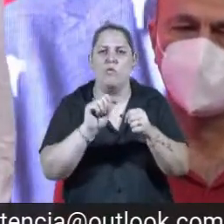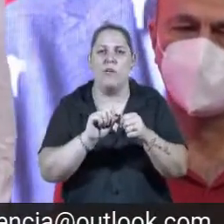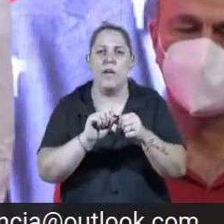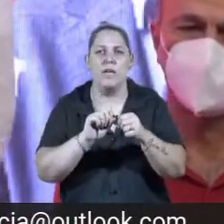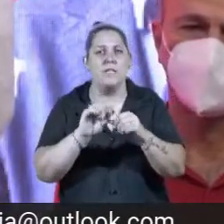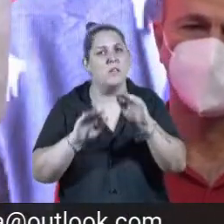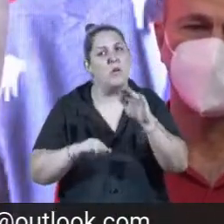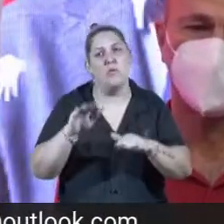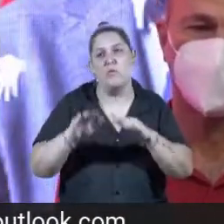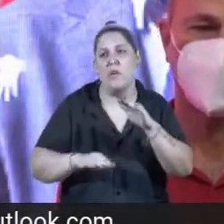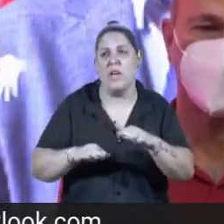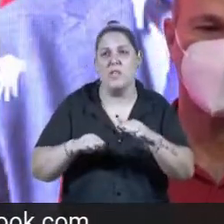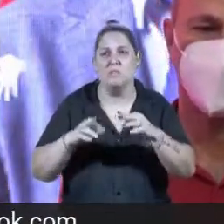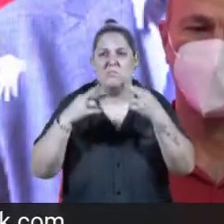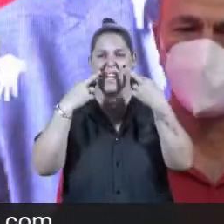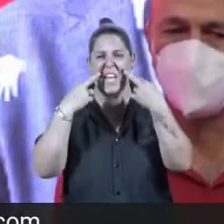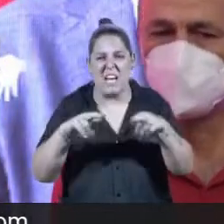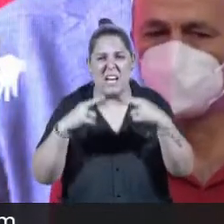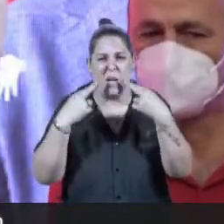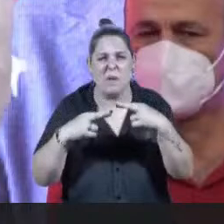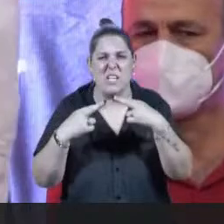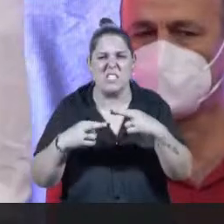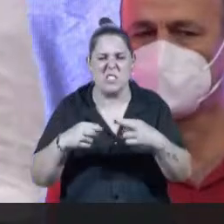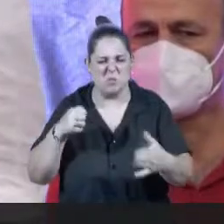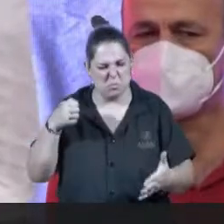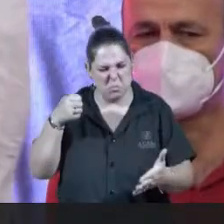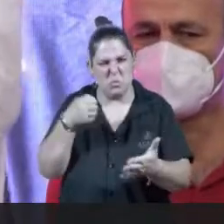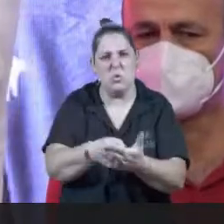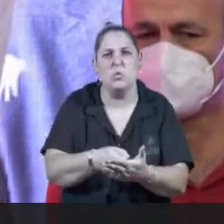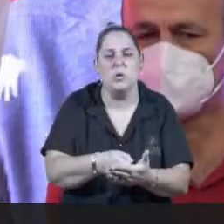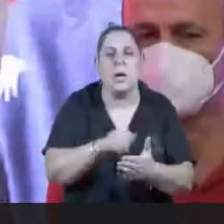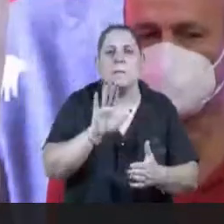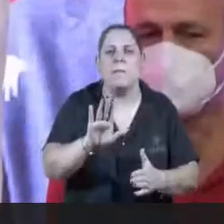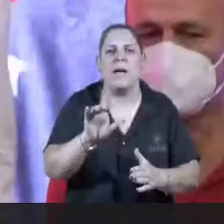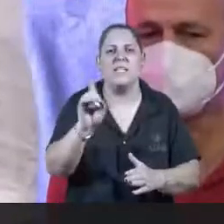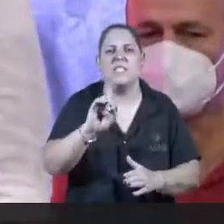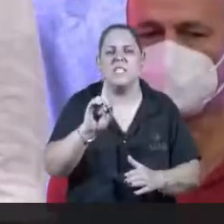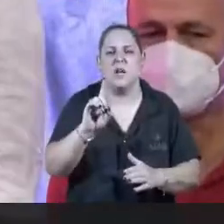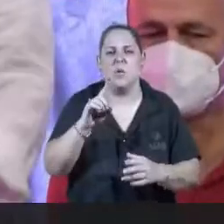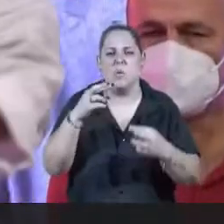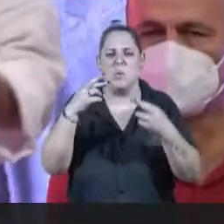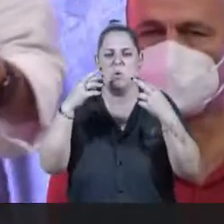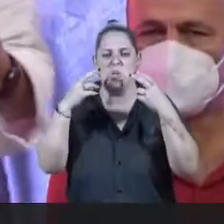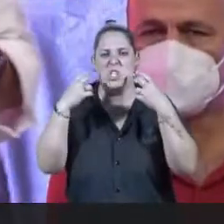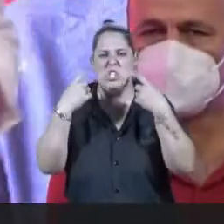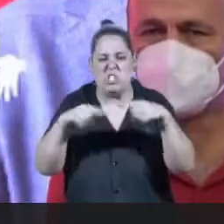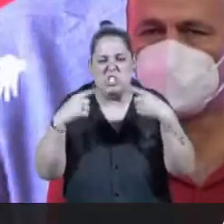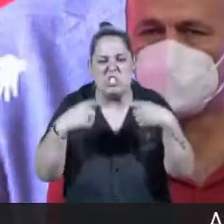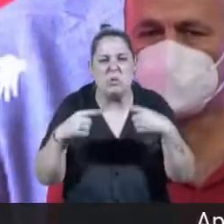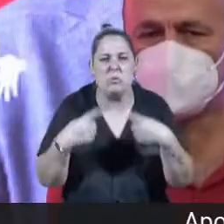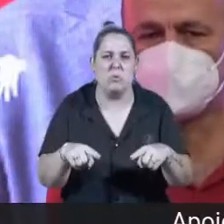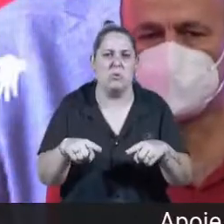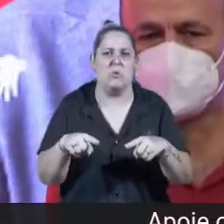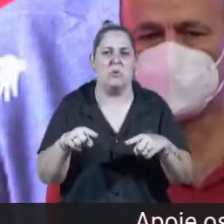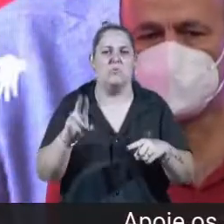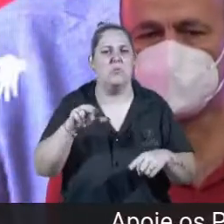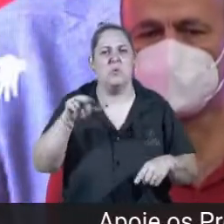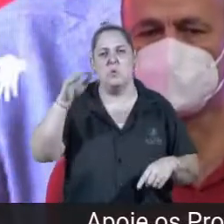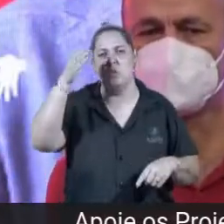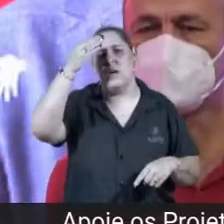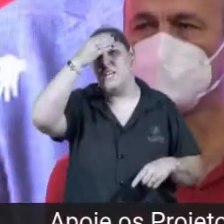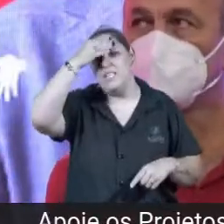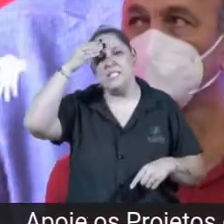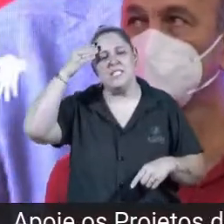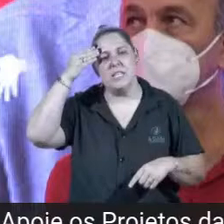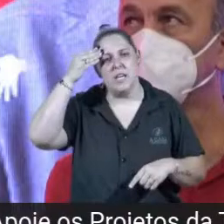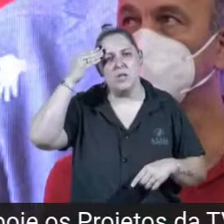talvez uma das críticas mais duras, sem triscar em nenhuma ofensa e nenhum xingamento. E eu nunca me esqueço, também,